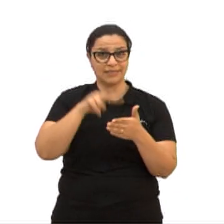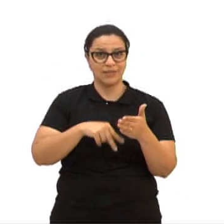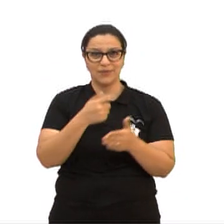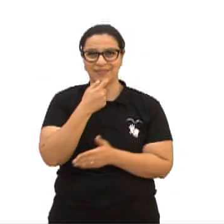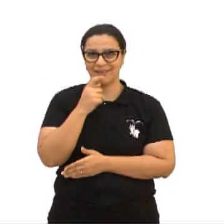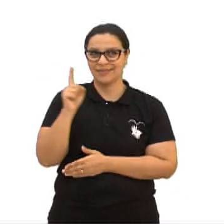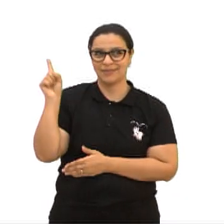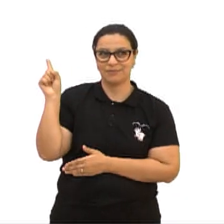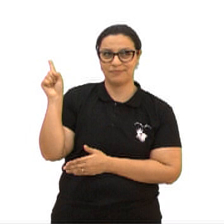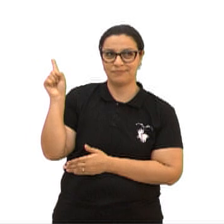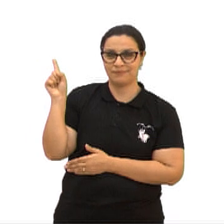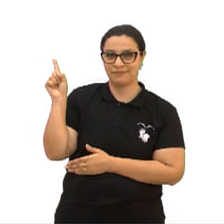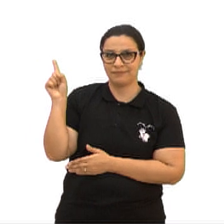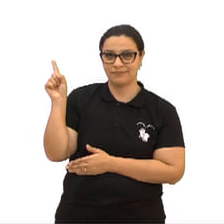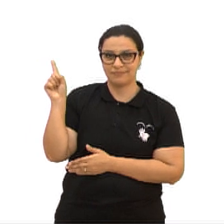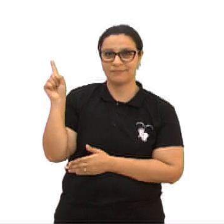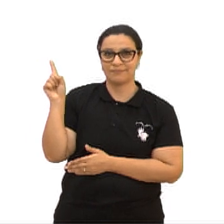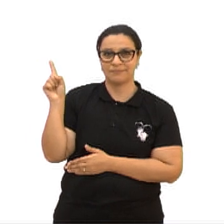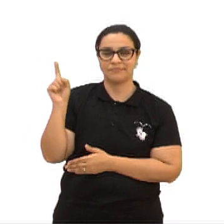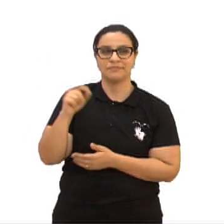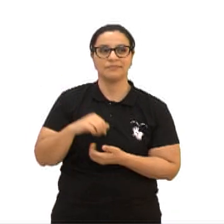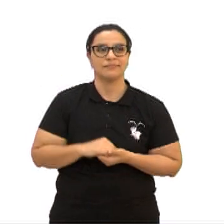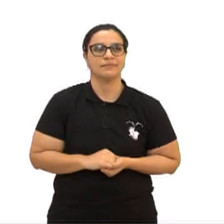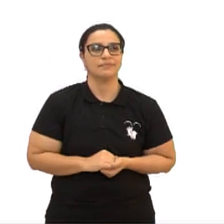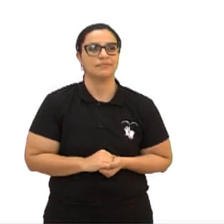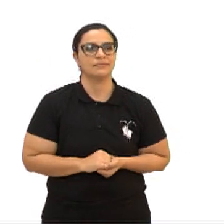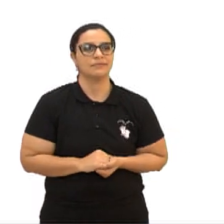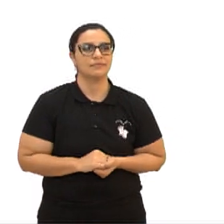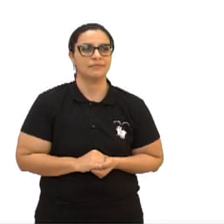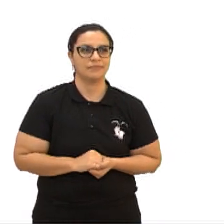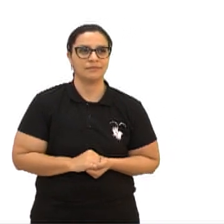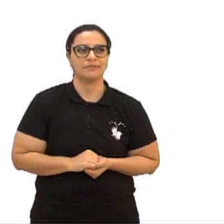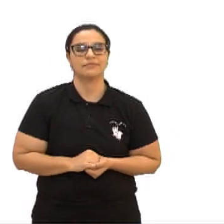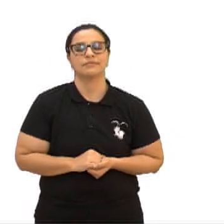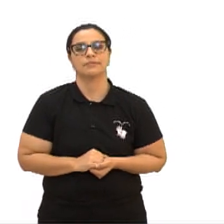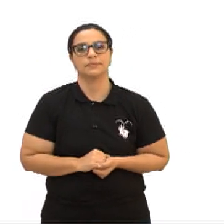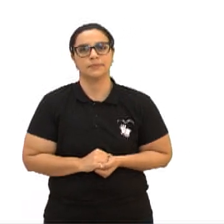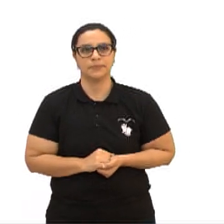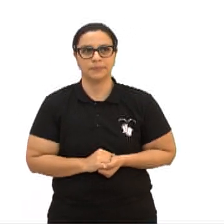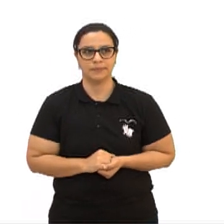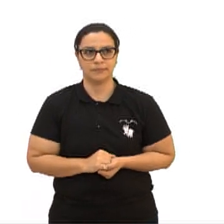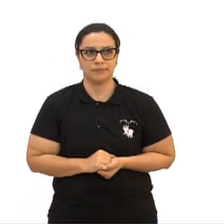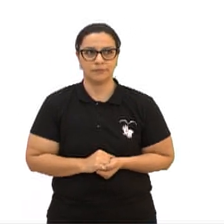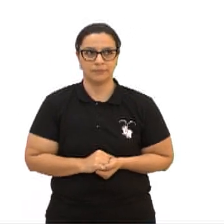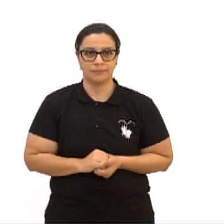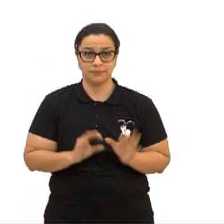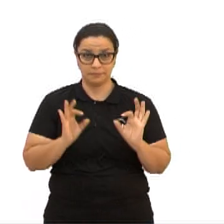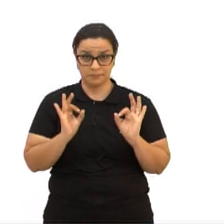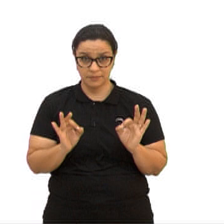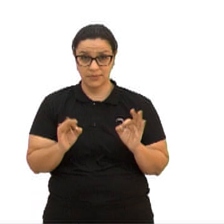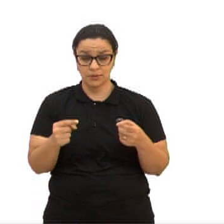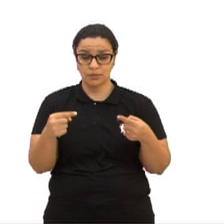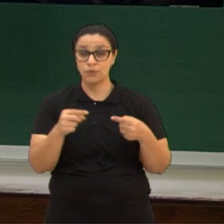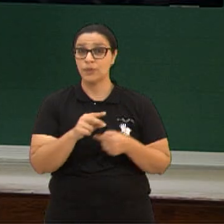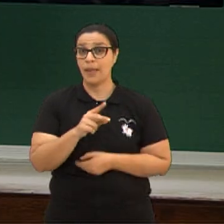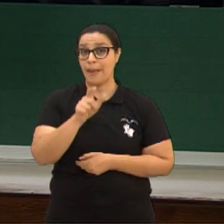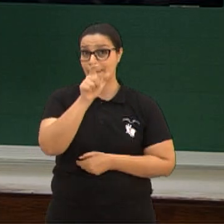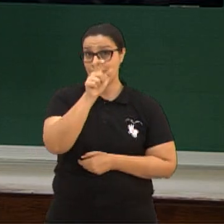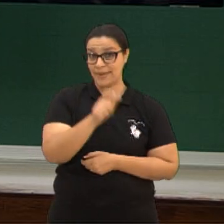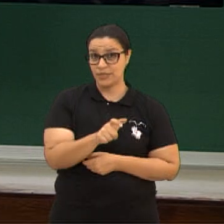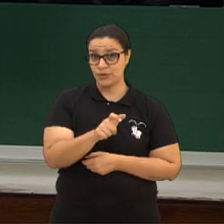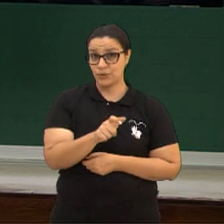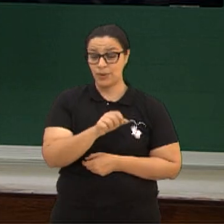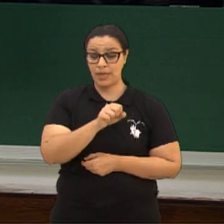are, he is, she is, it is, we are e they are. Isso